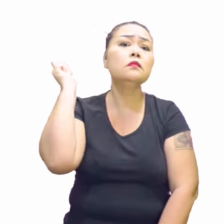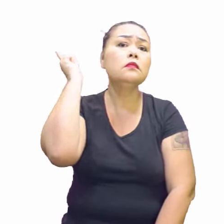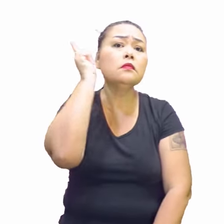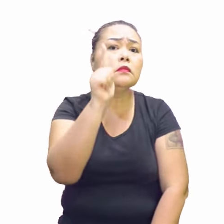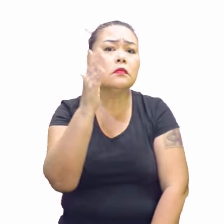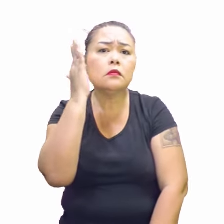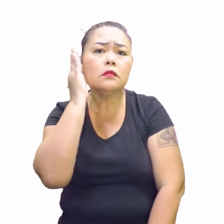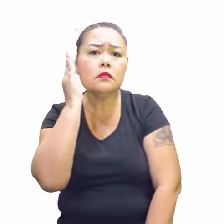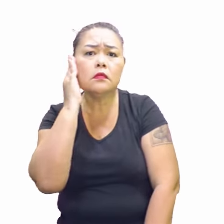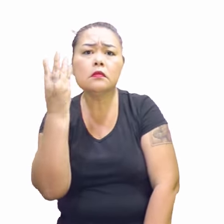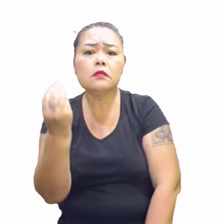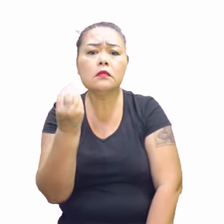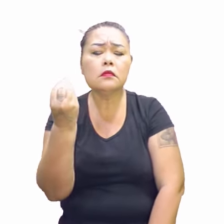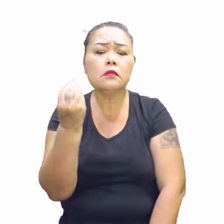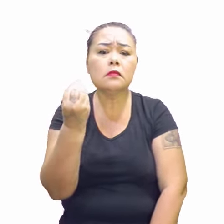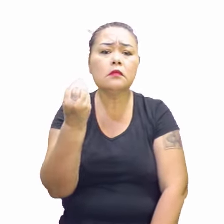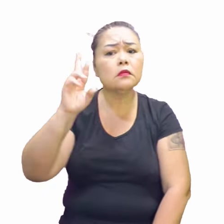conseguem identificar